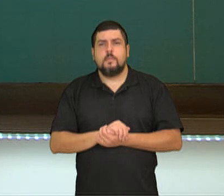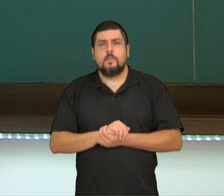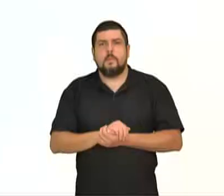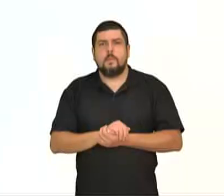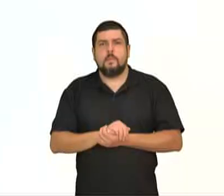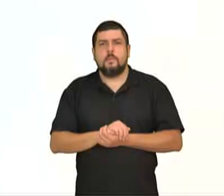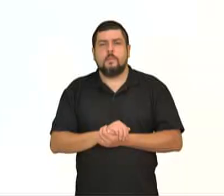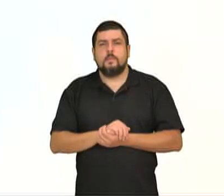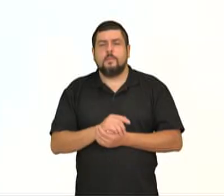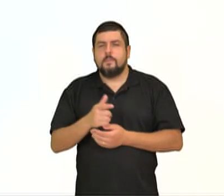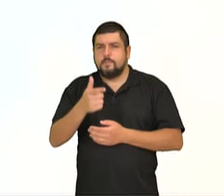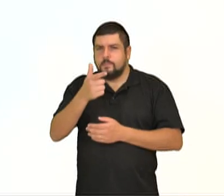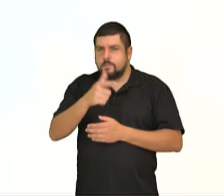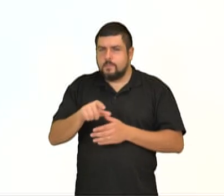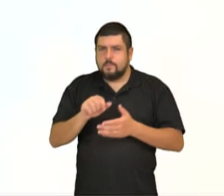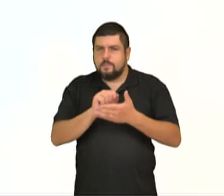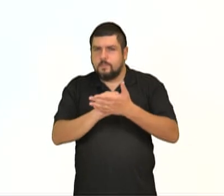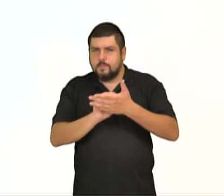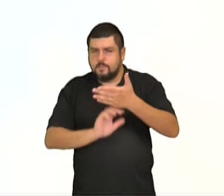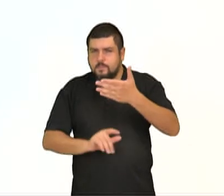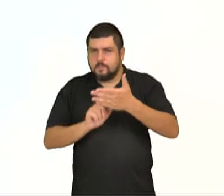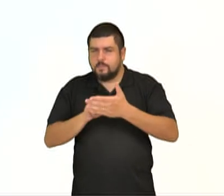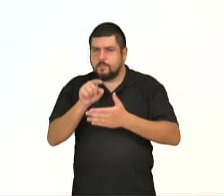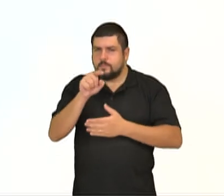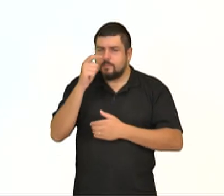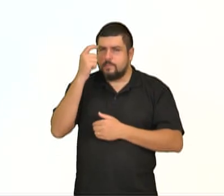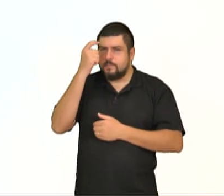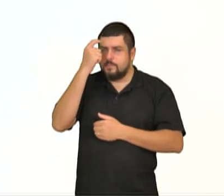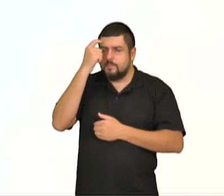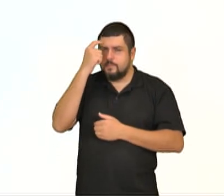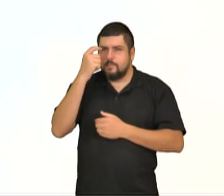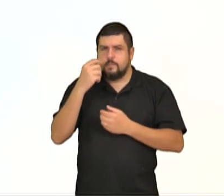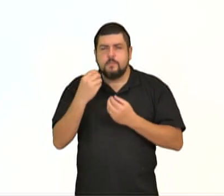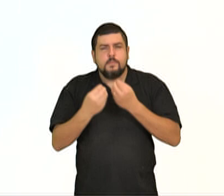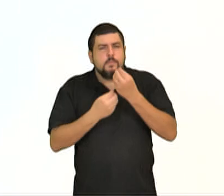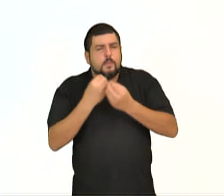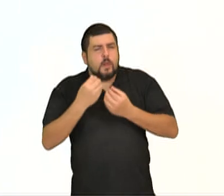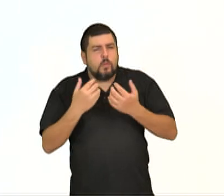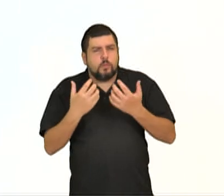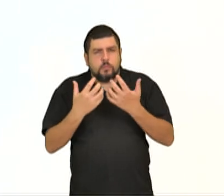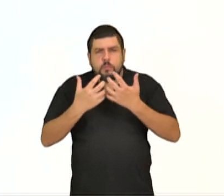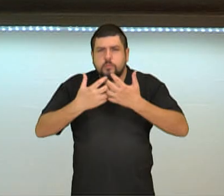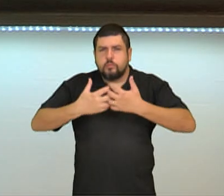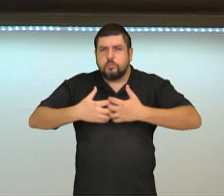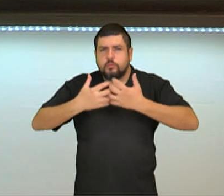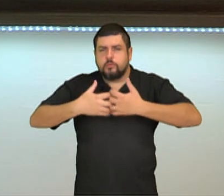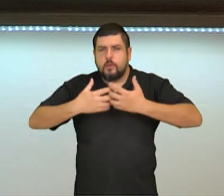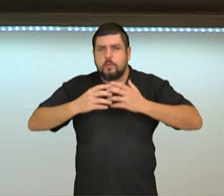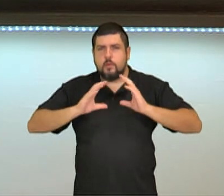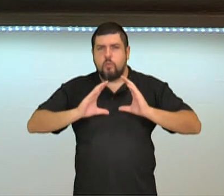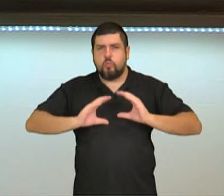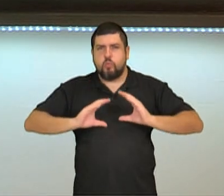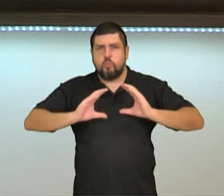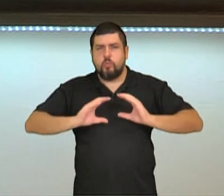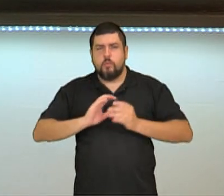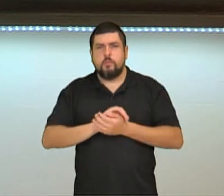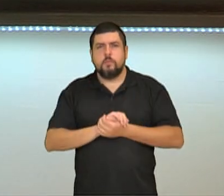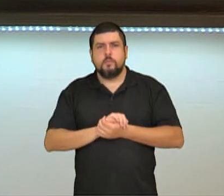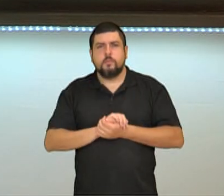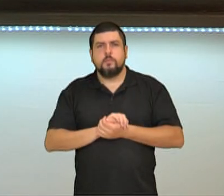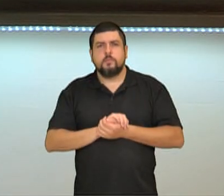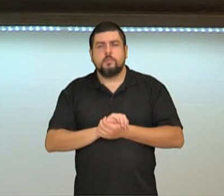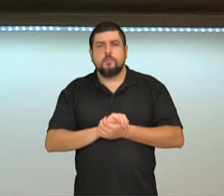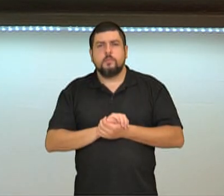E mais uma questão aqui para você pensar um pouquinho sobre o funcionamento desse sistema. Por que o correto